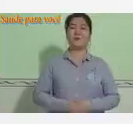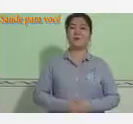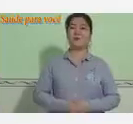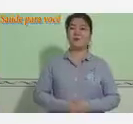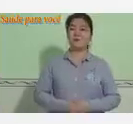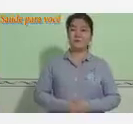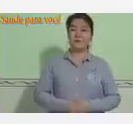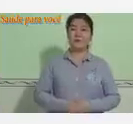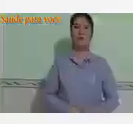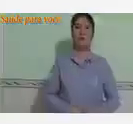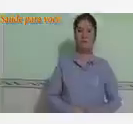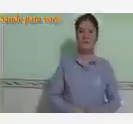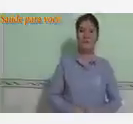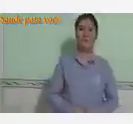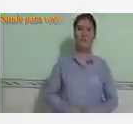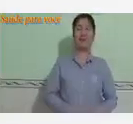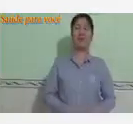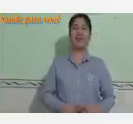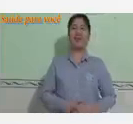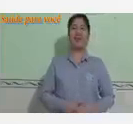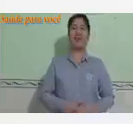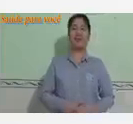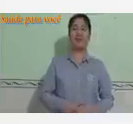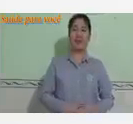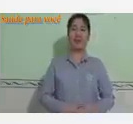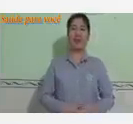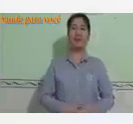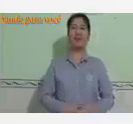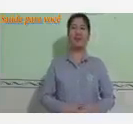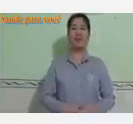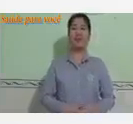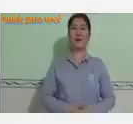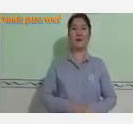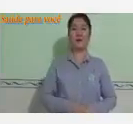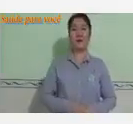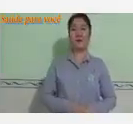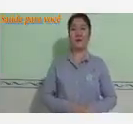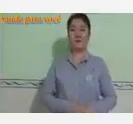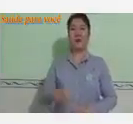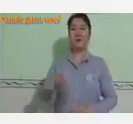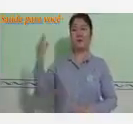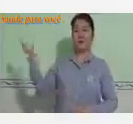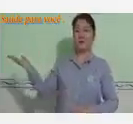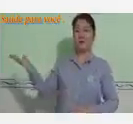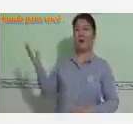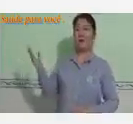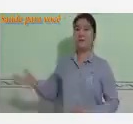os sequestros, perda de alguém próximo, guerras ou qualquer evento que possa ter colocado em risco a sua